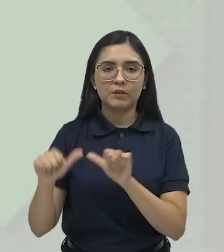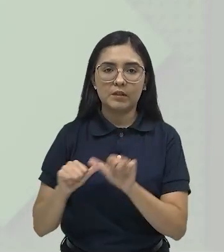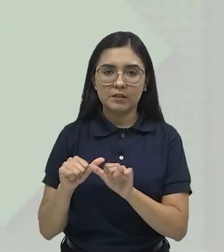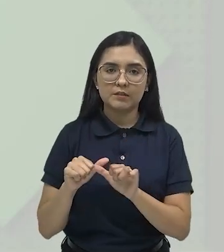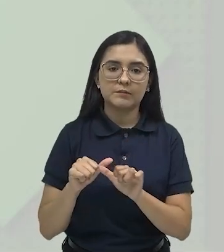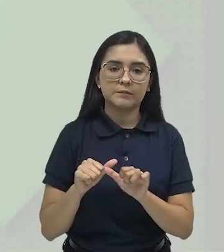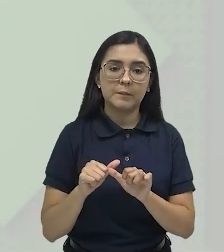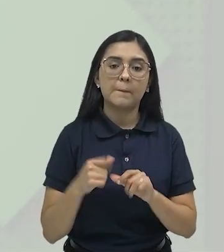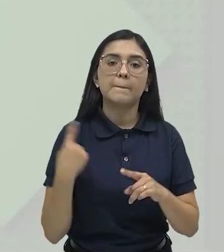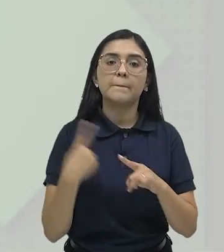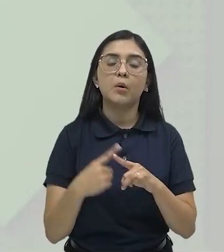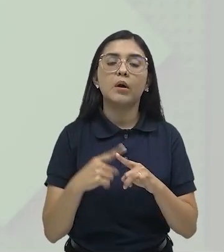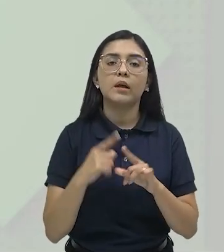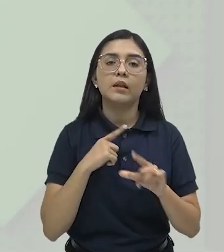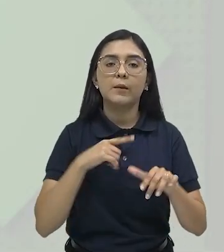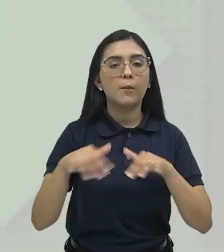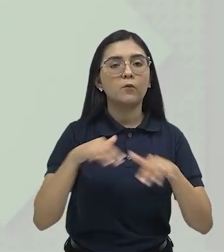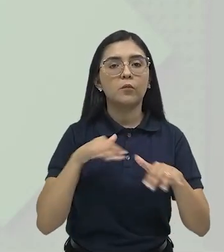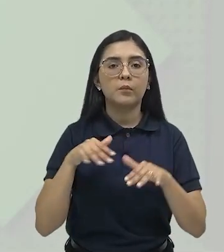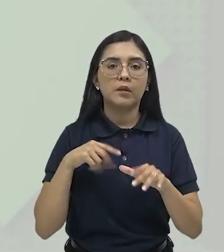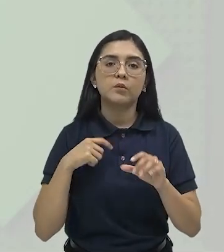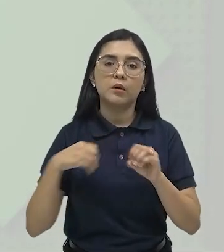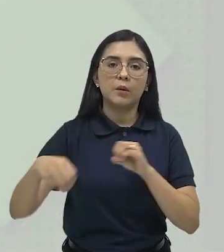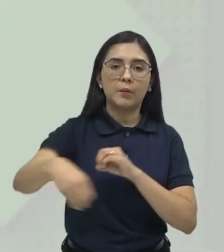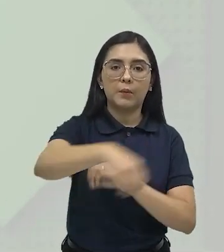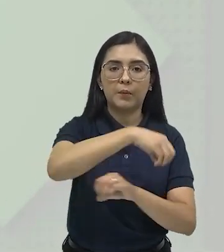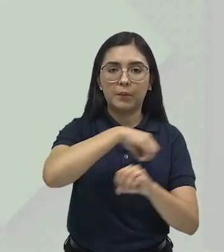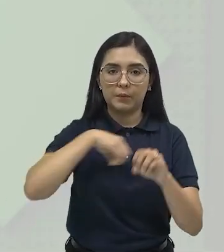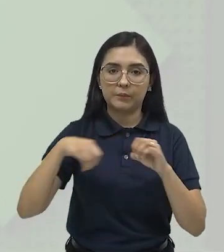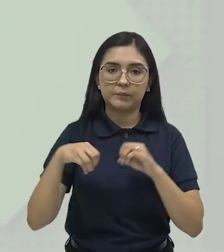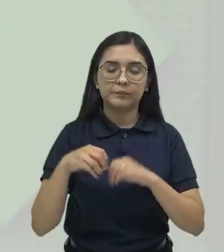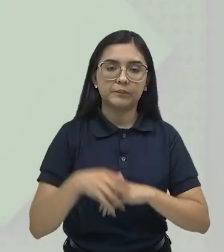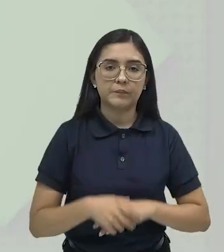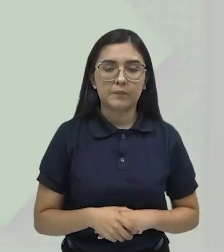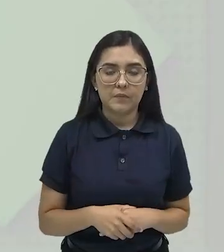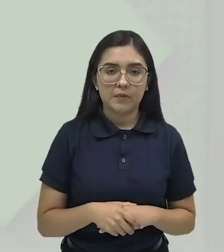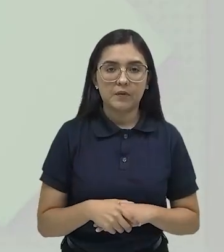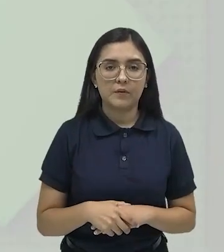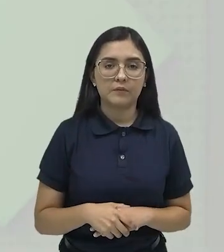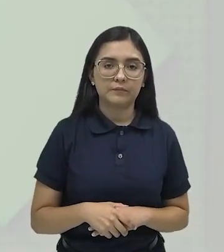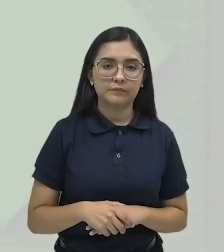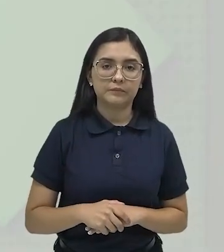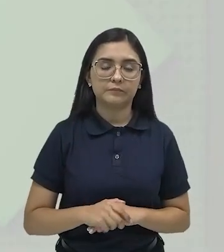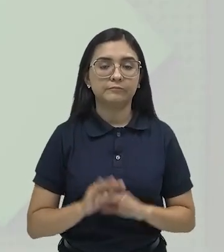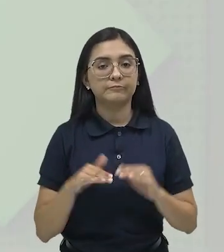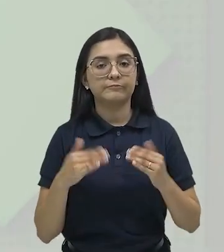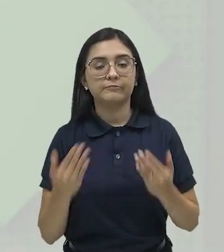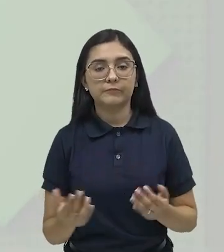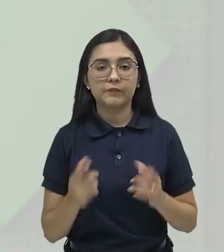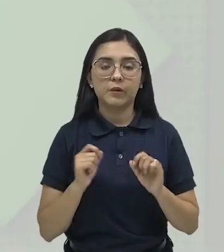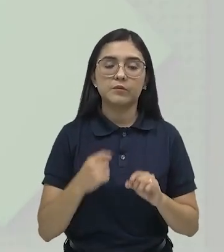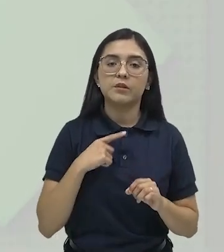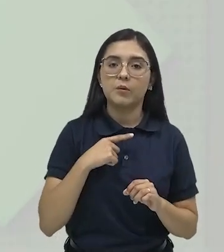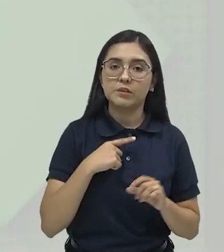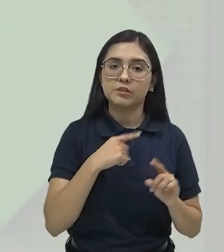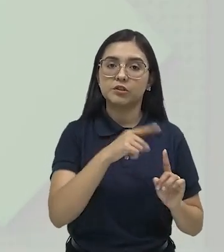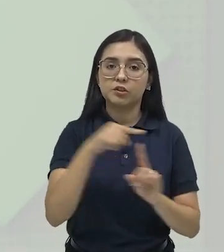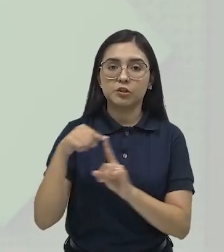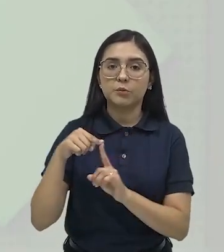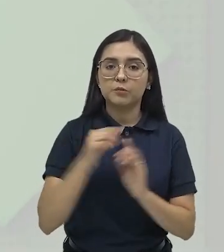a Lua ela está girando aqui ao nosso redor, né? E são essas visões